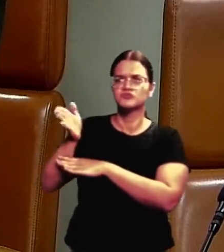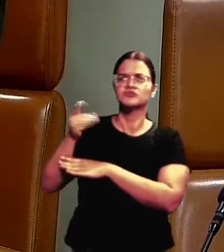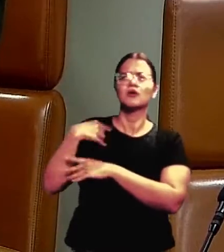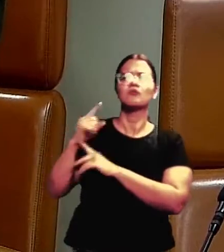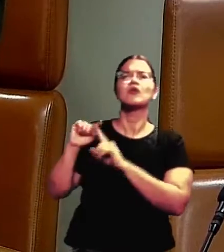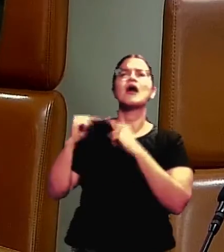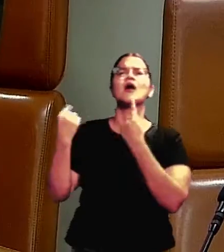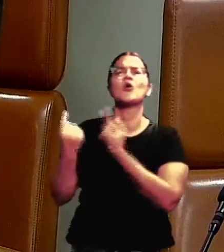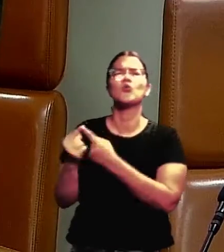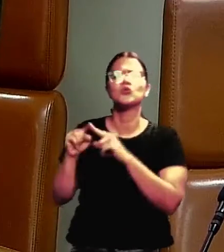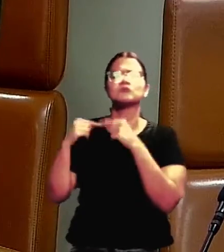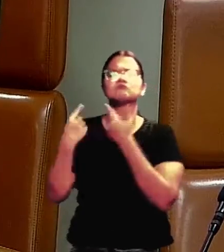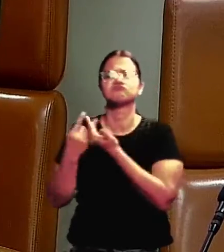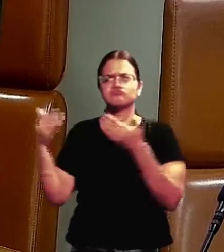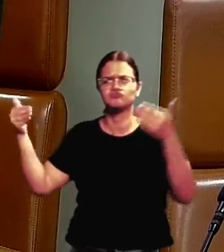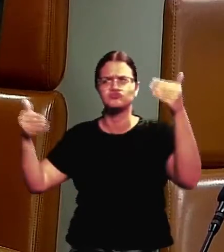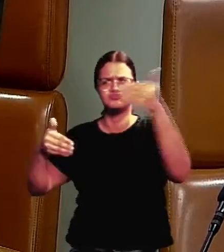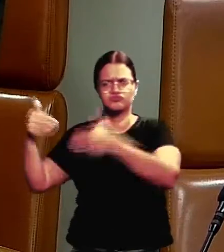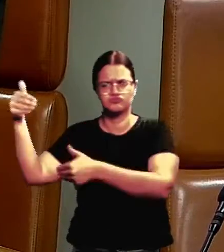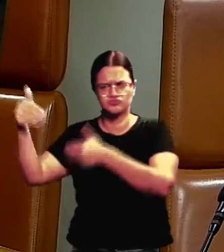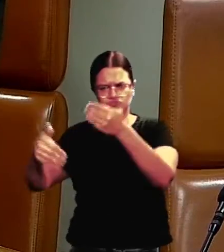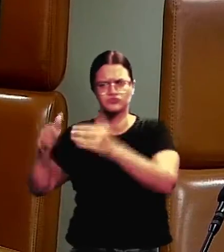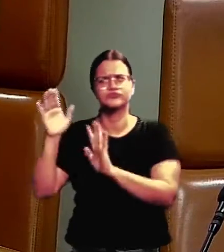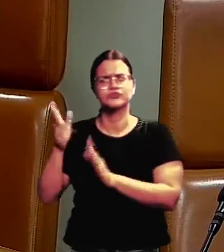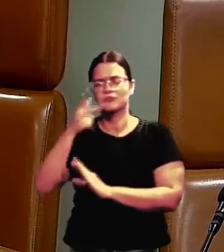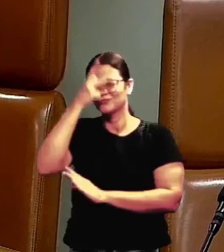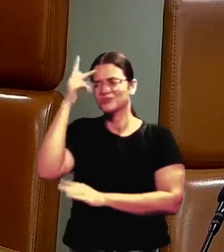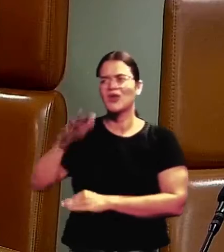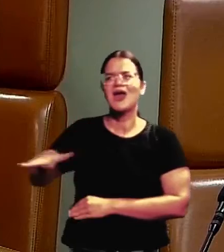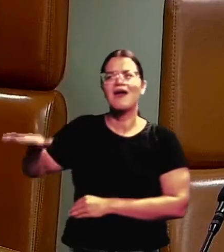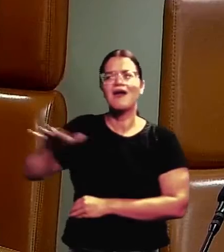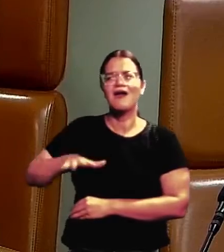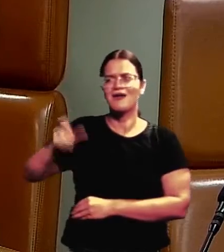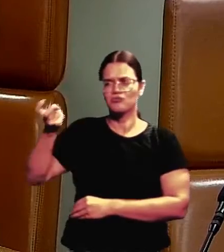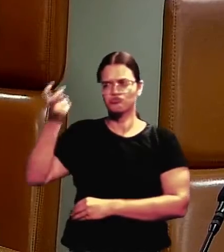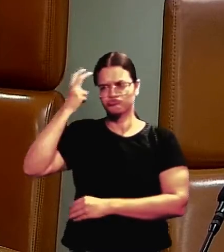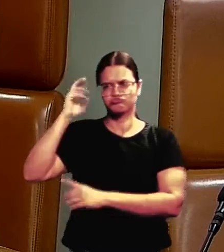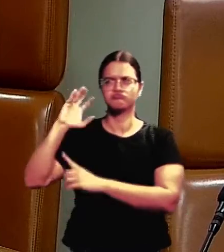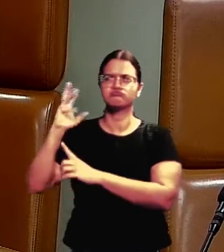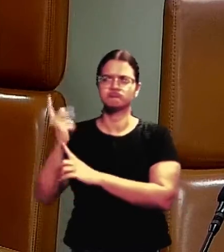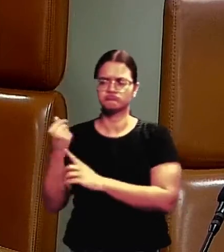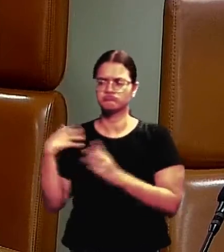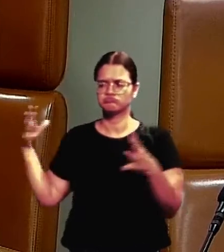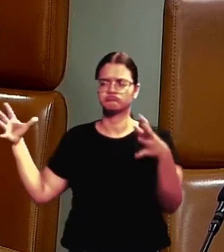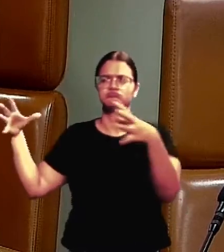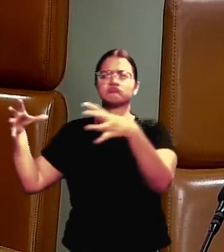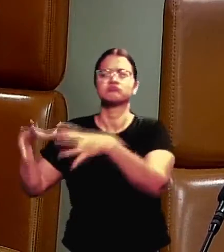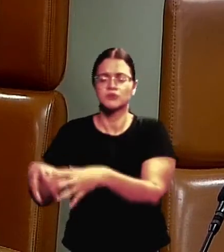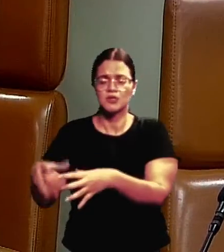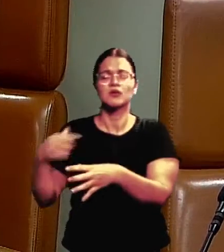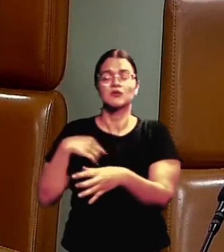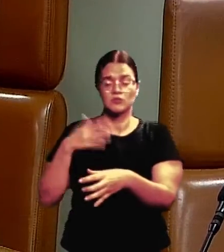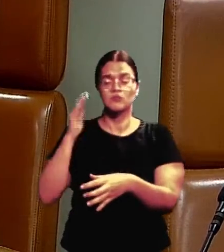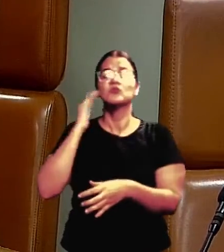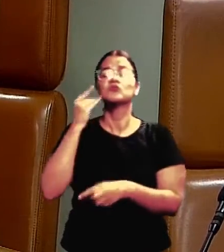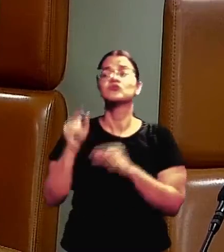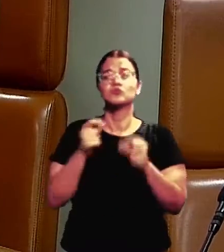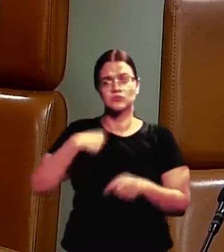usei para reuniões com fazedores de cultura, né? Entendo que nós precisamos,